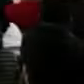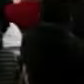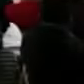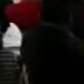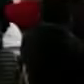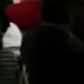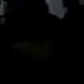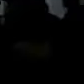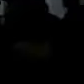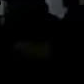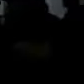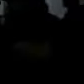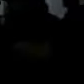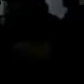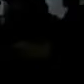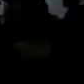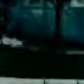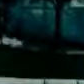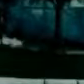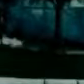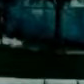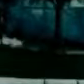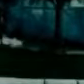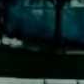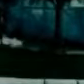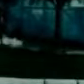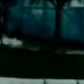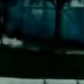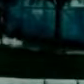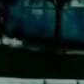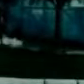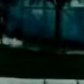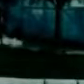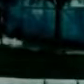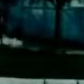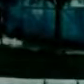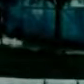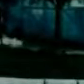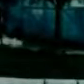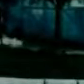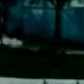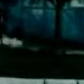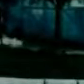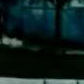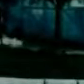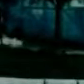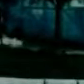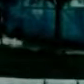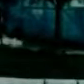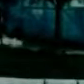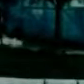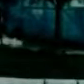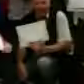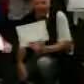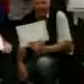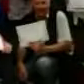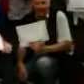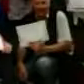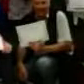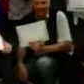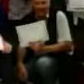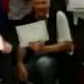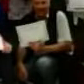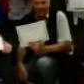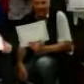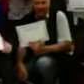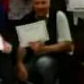Tavares, Mostardas e Pelotas, totalizando hoje 8 igrejas, todas com sede própria.